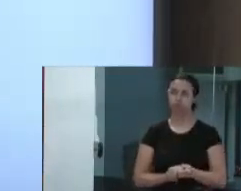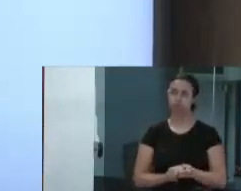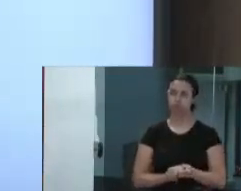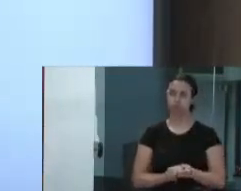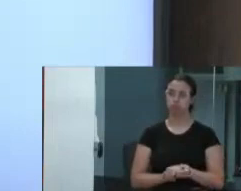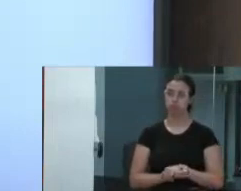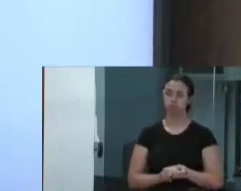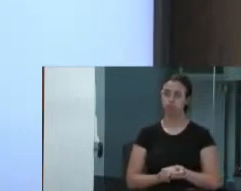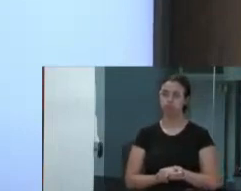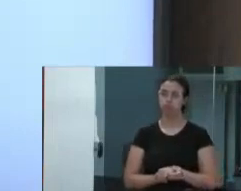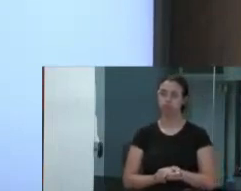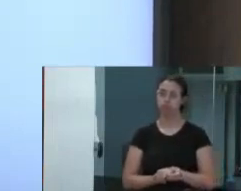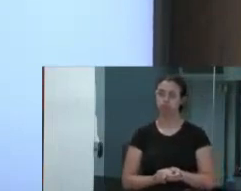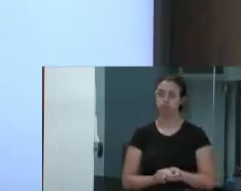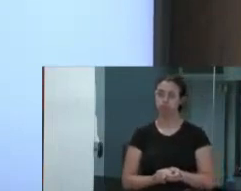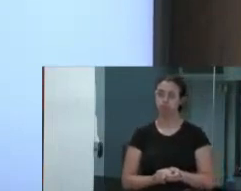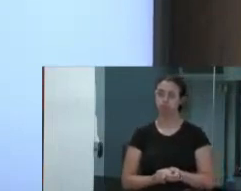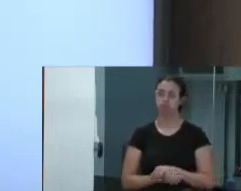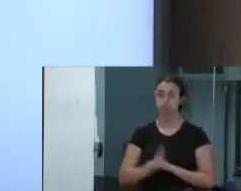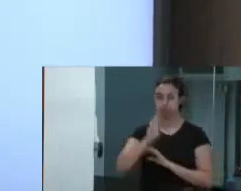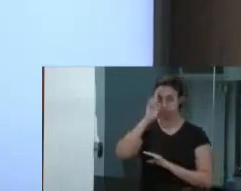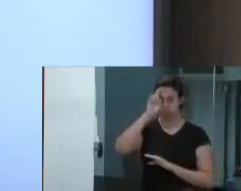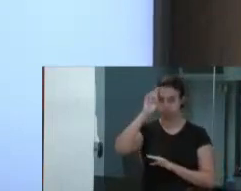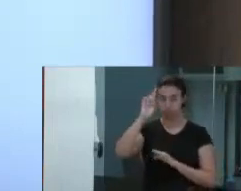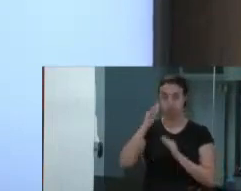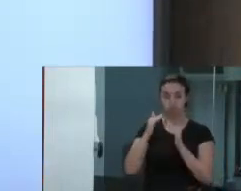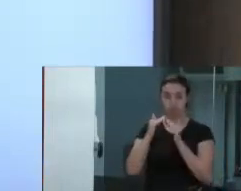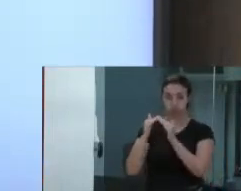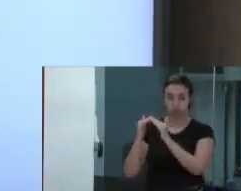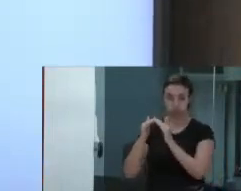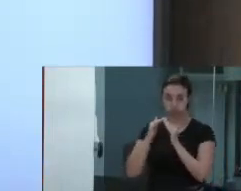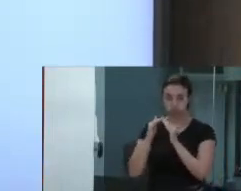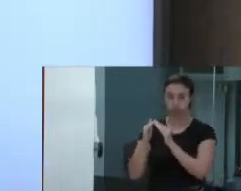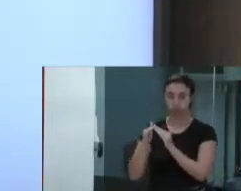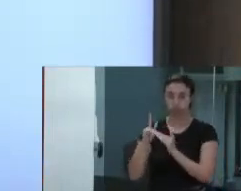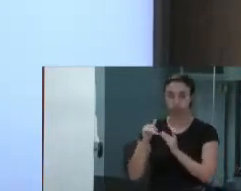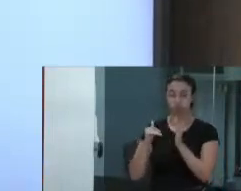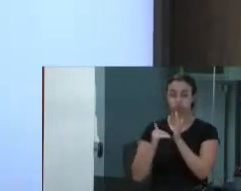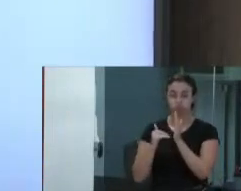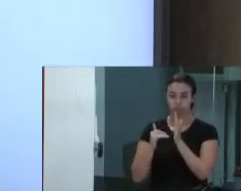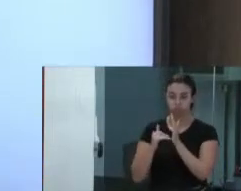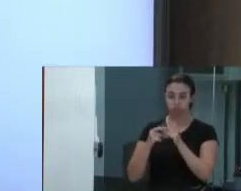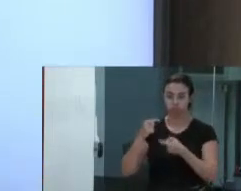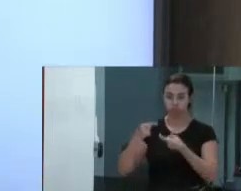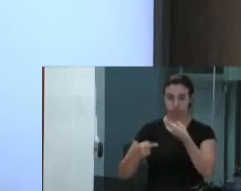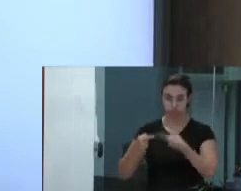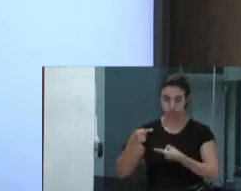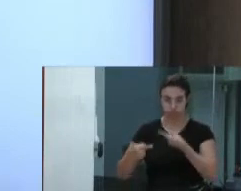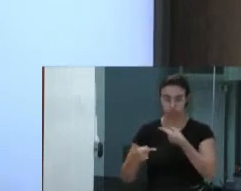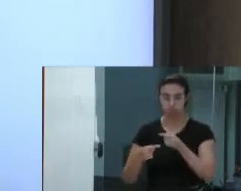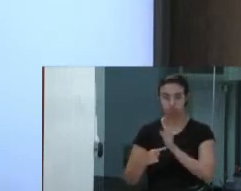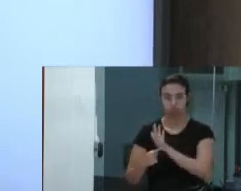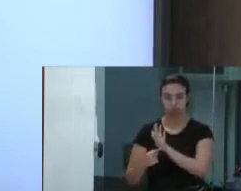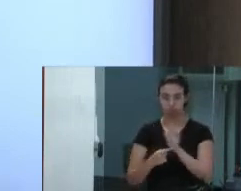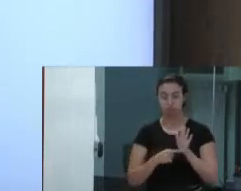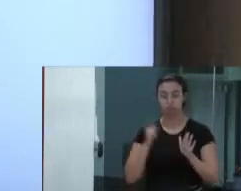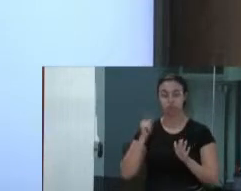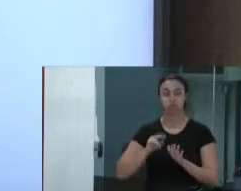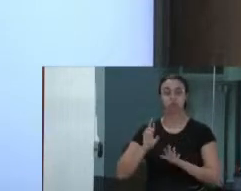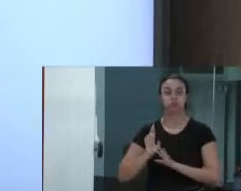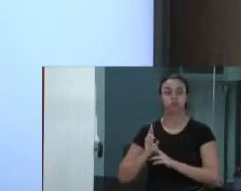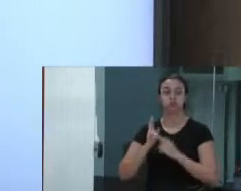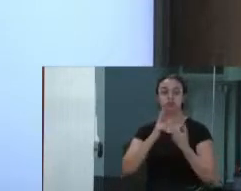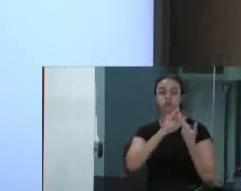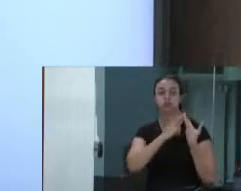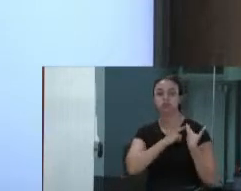fotos. É a diretoria de habitação, né, por fim, é a última política que a gente vem trazer. Né, ela é responsável